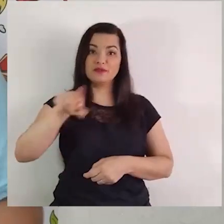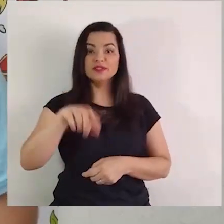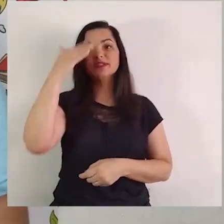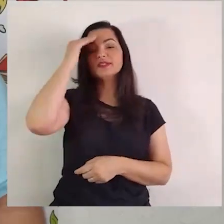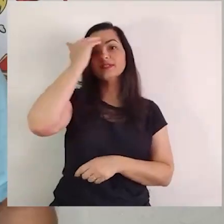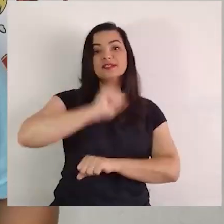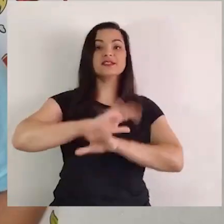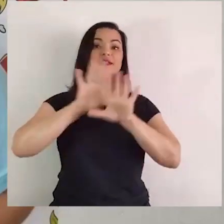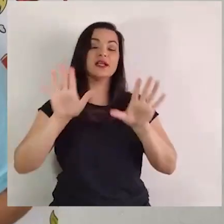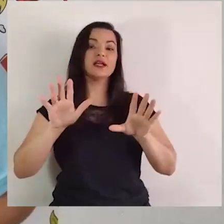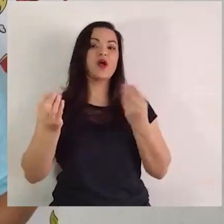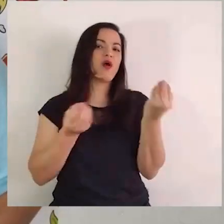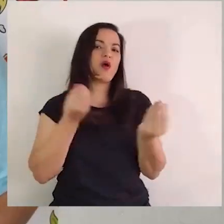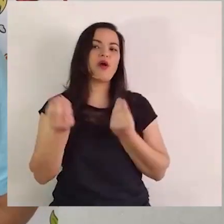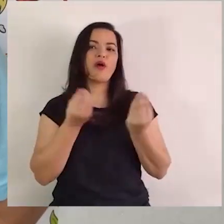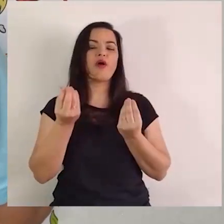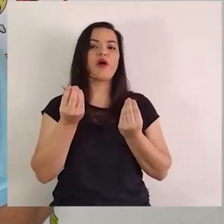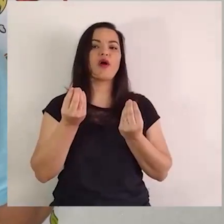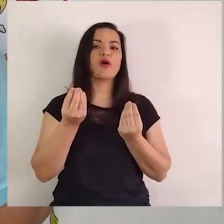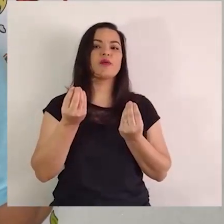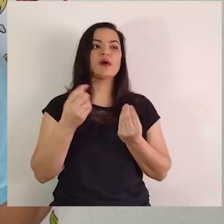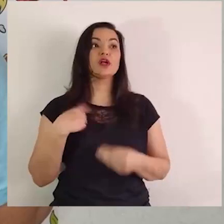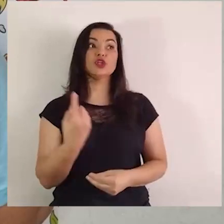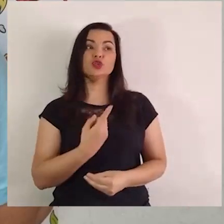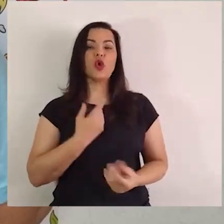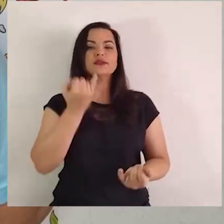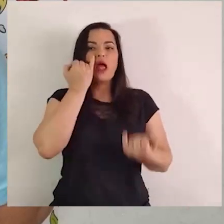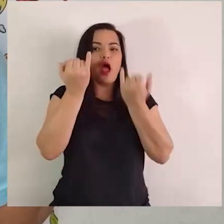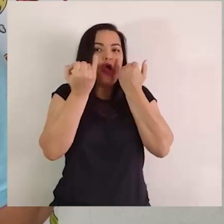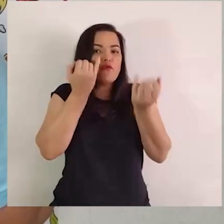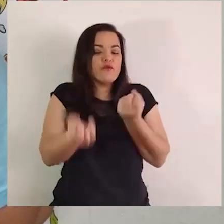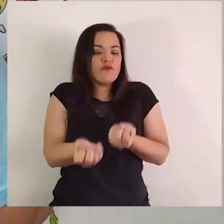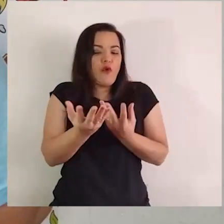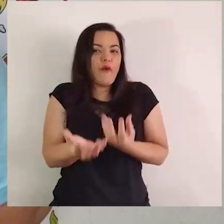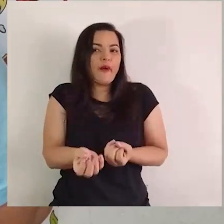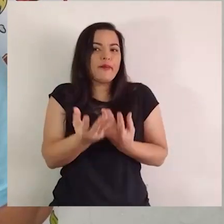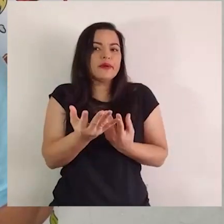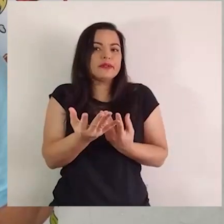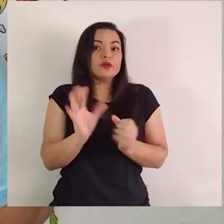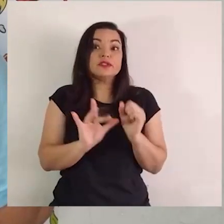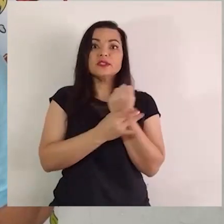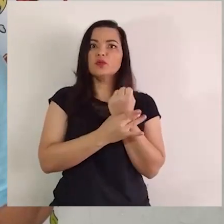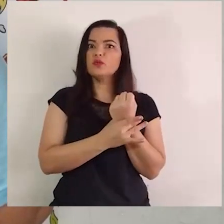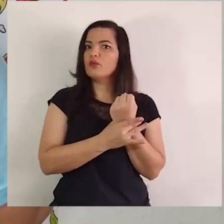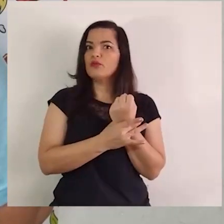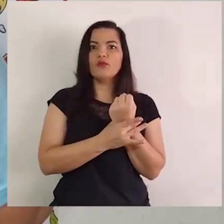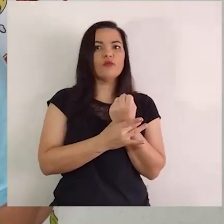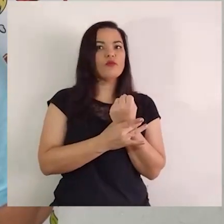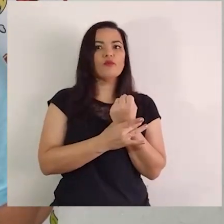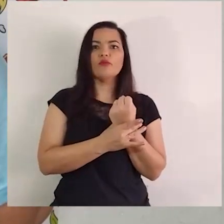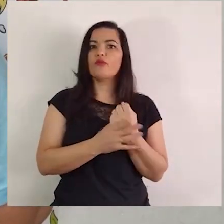entender como que muitas vezes as nossas informações, elas não estão